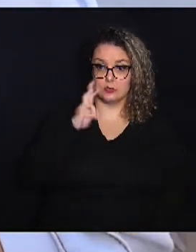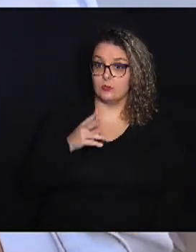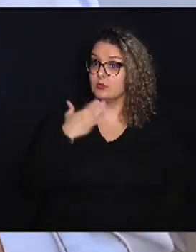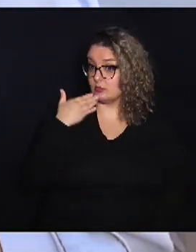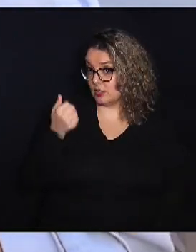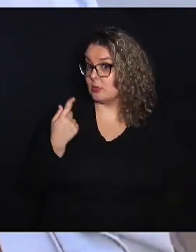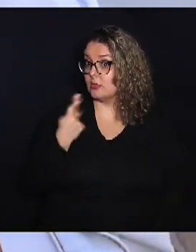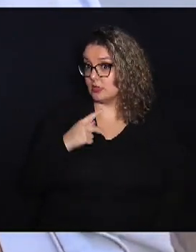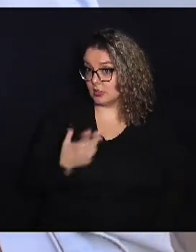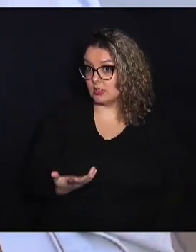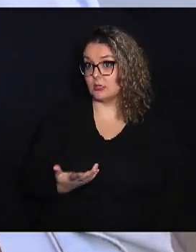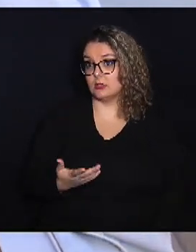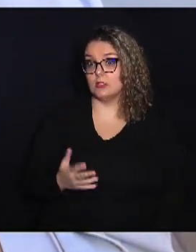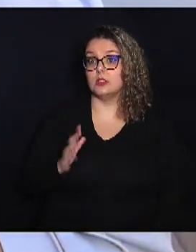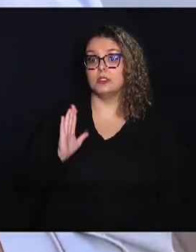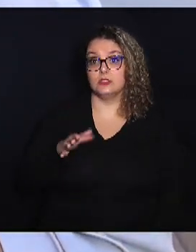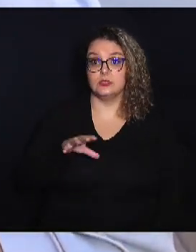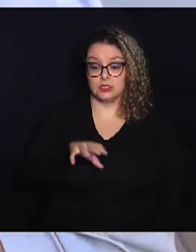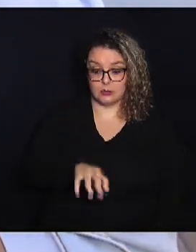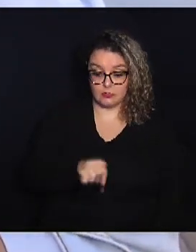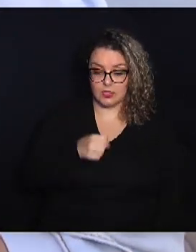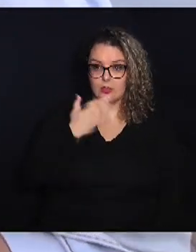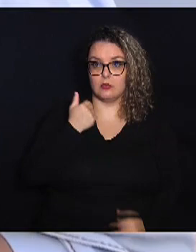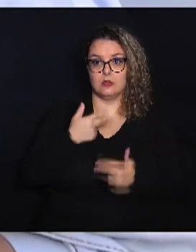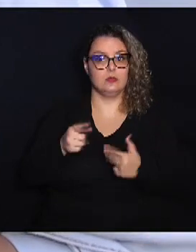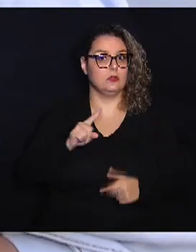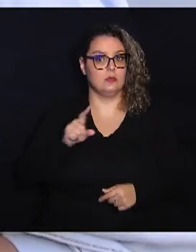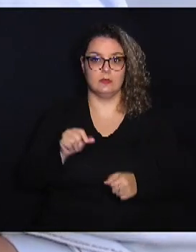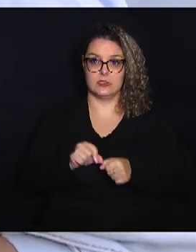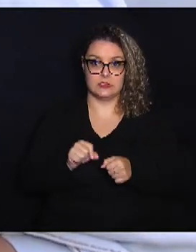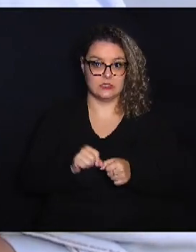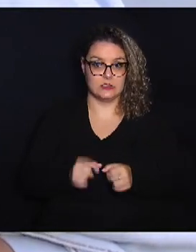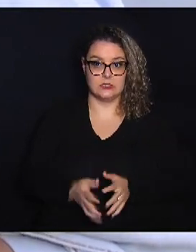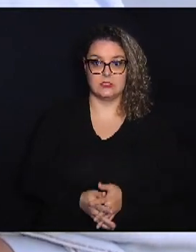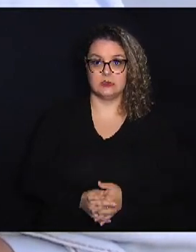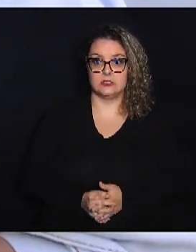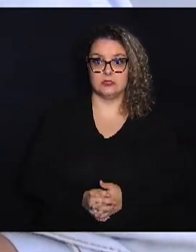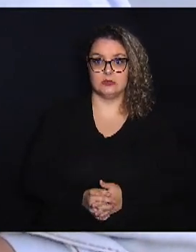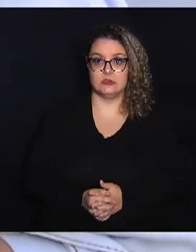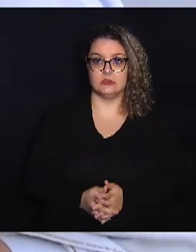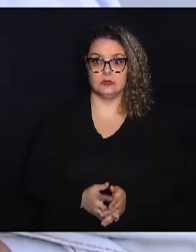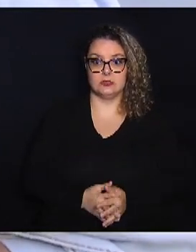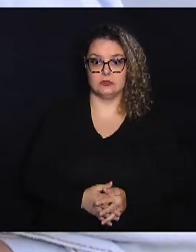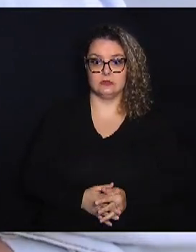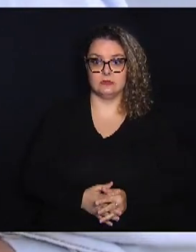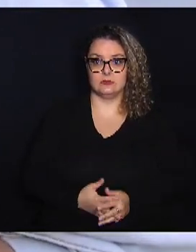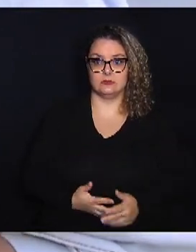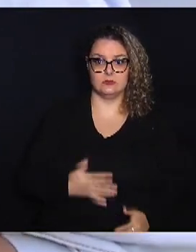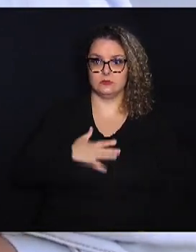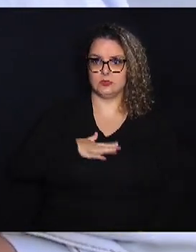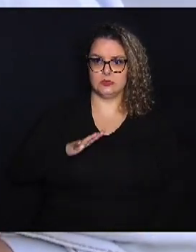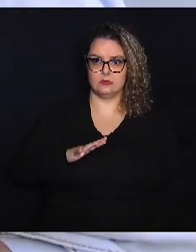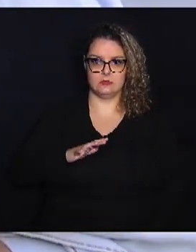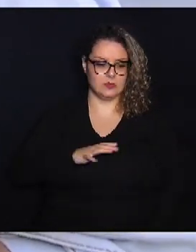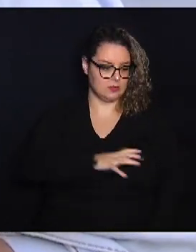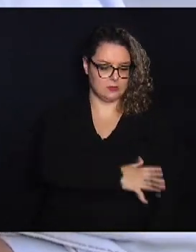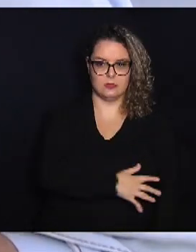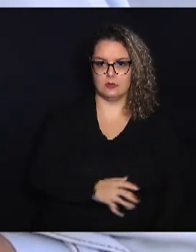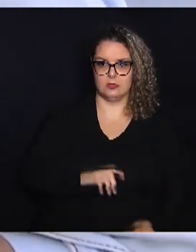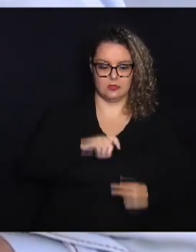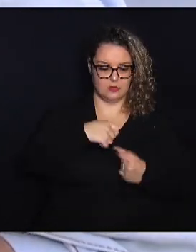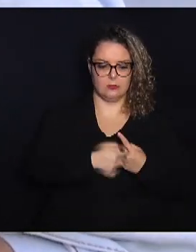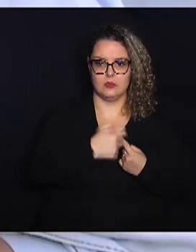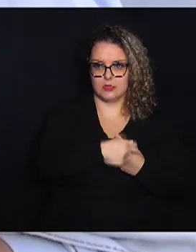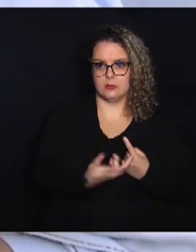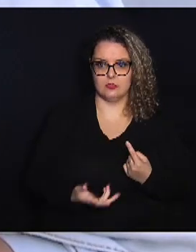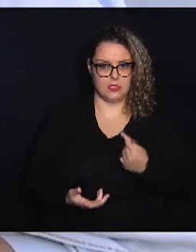nele. Ele já pega nos alimentos, coisa que ele não pegava. Ele não aceitava nem relar nele. Hoje ele pega uma banana, só que assim, ele